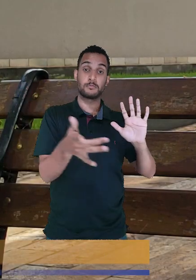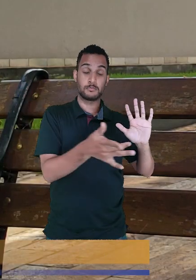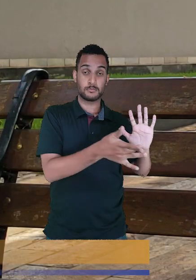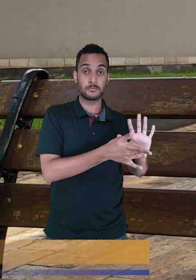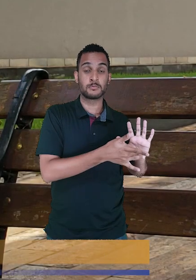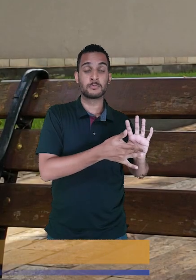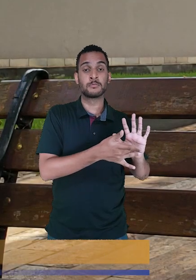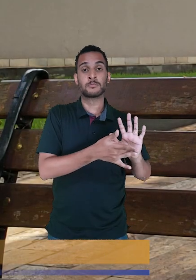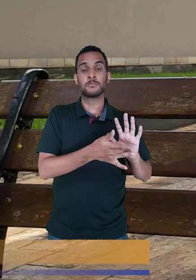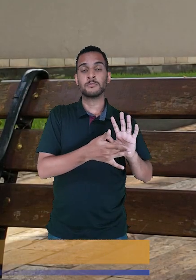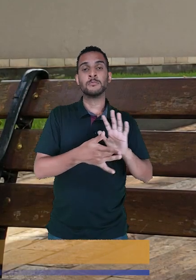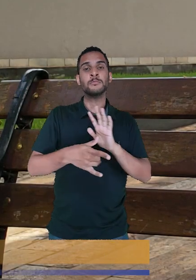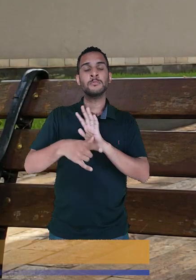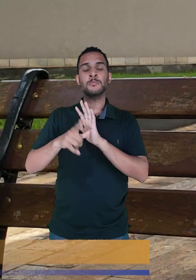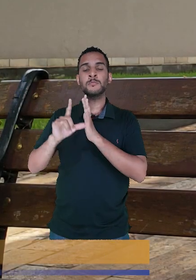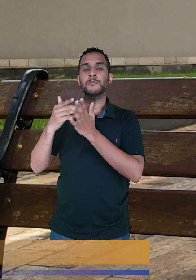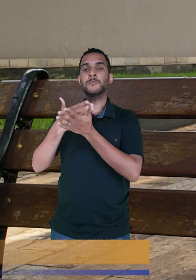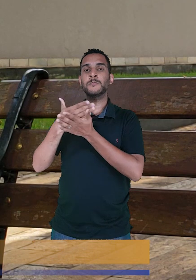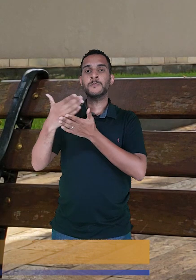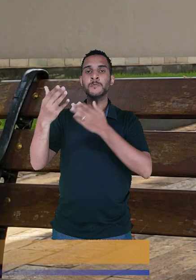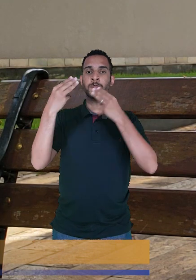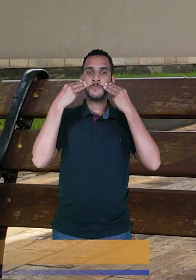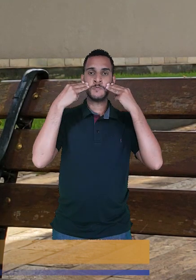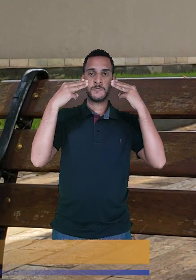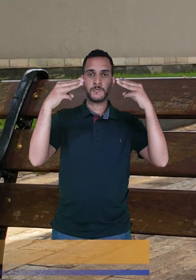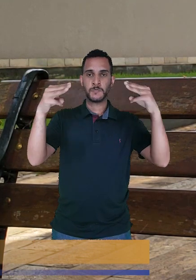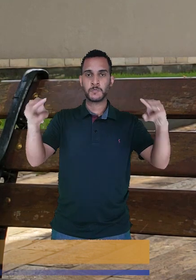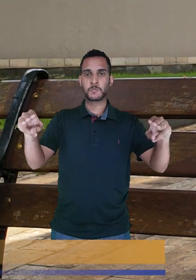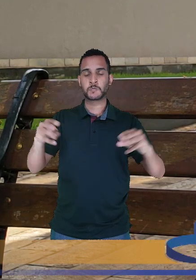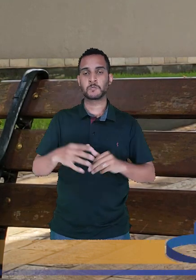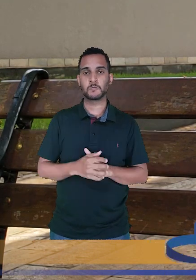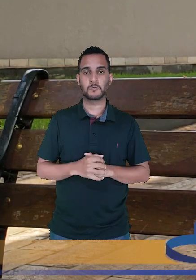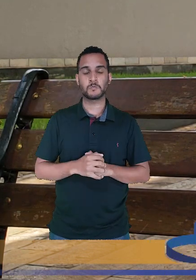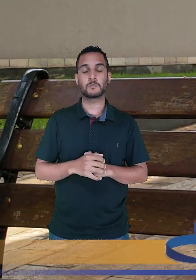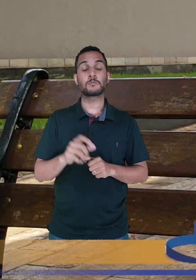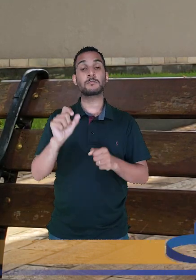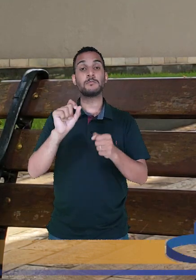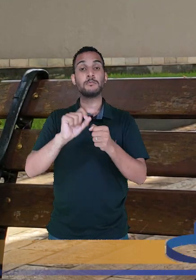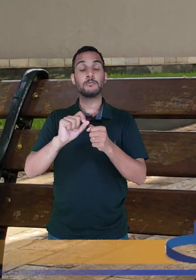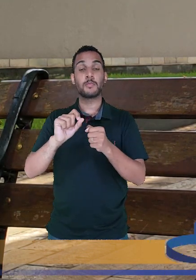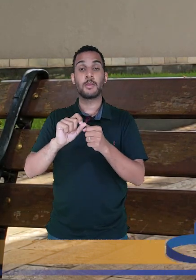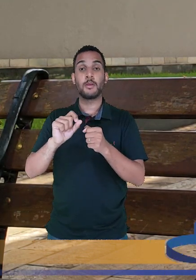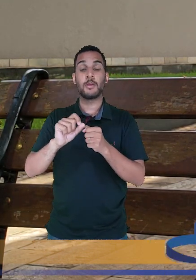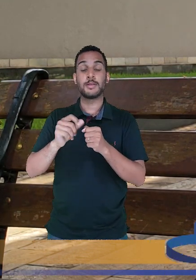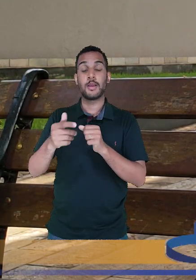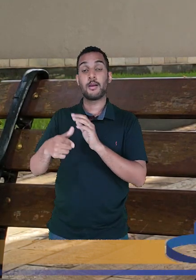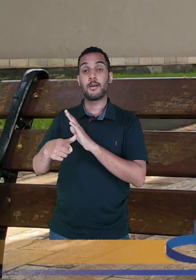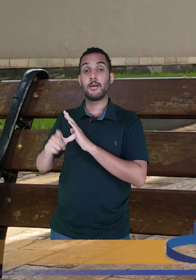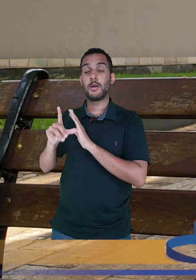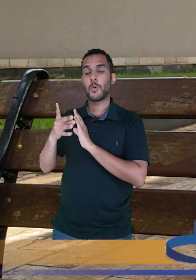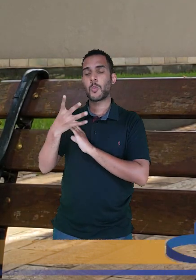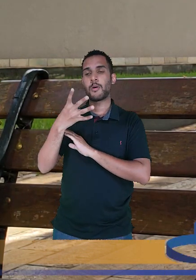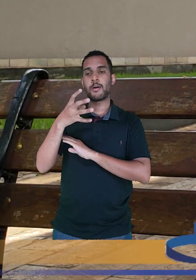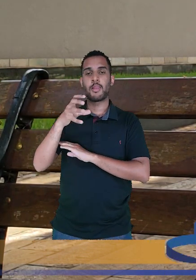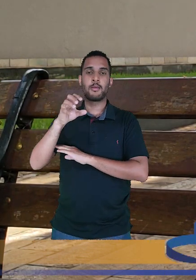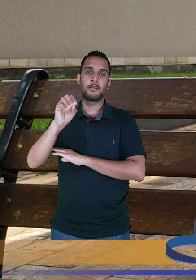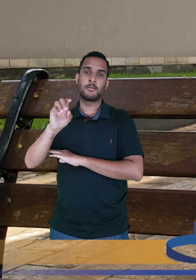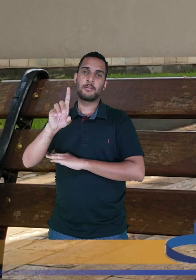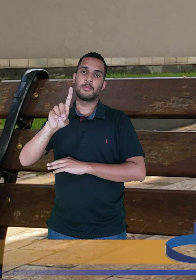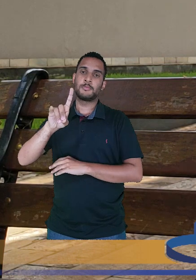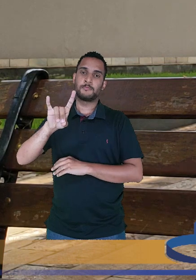Jesus, antes de começar a sua missão, fez 40